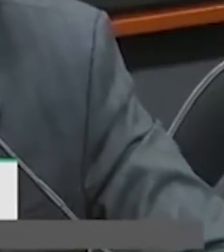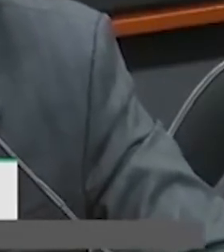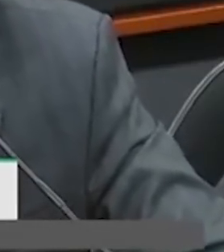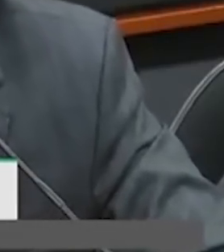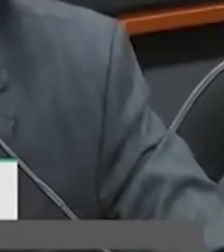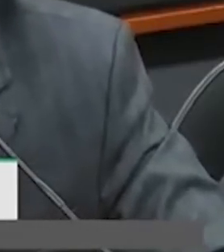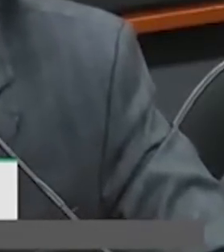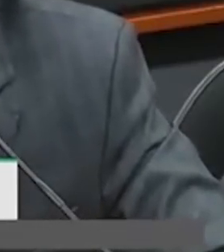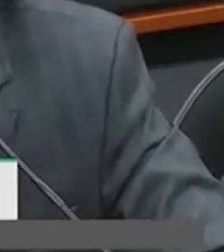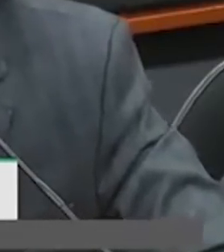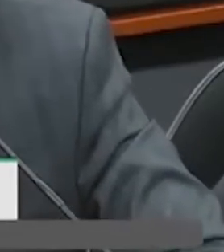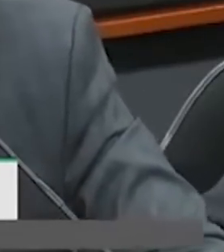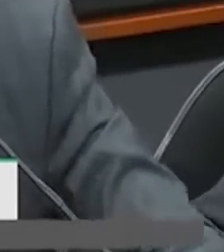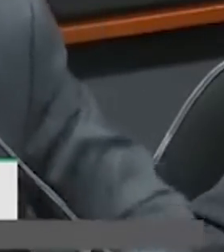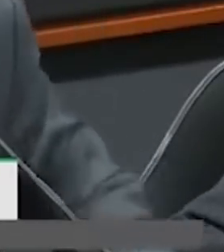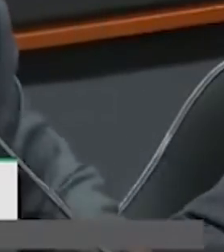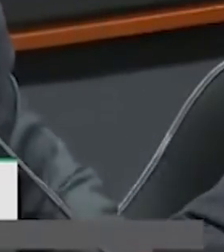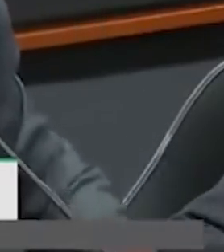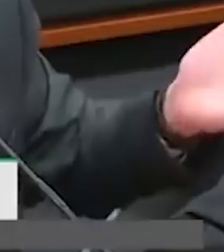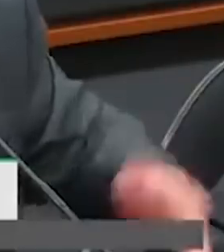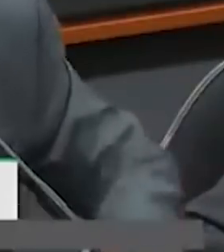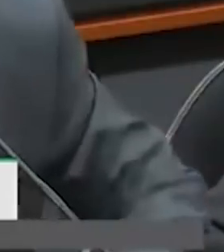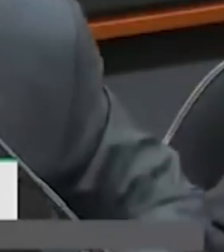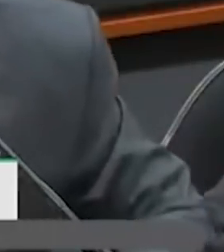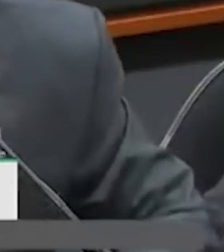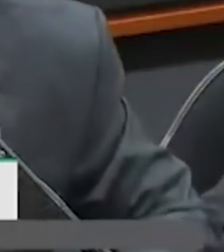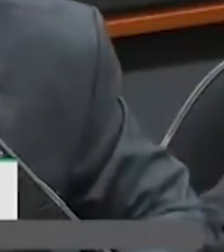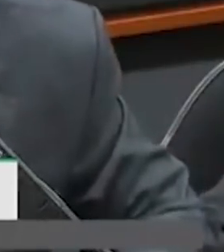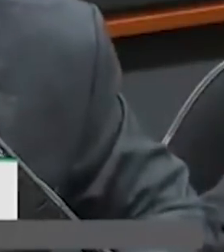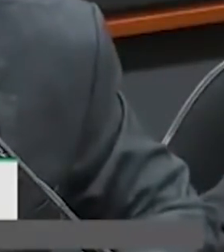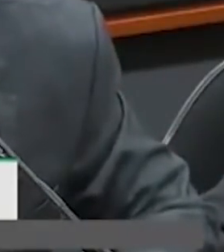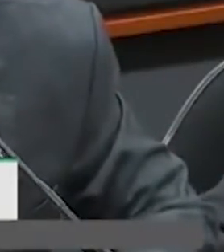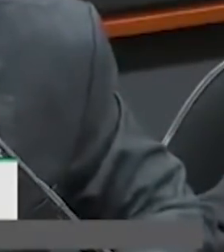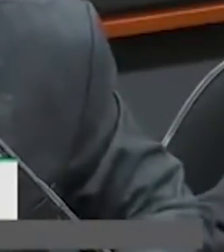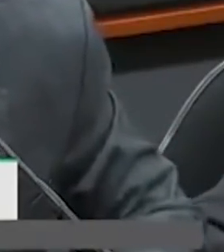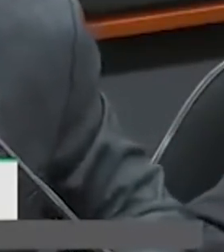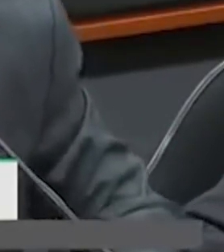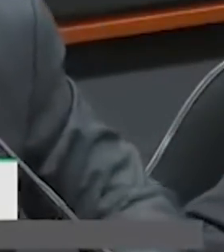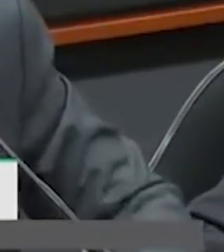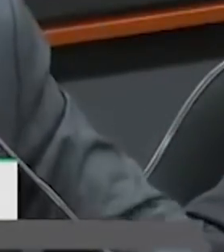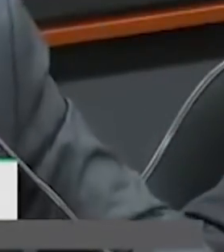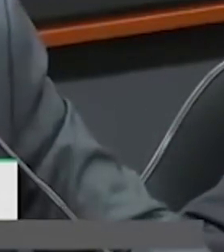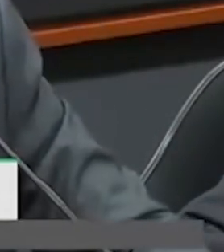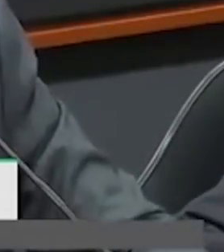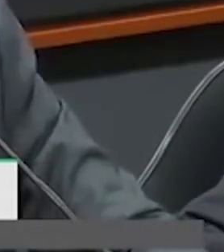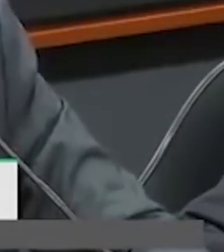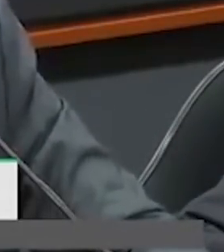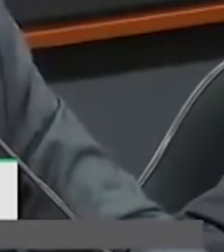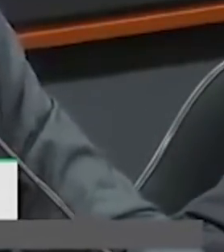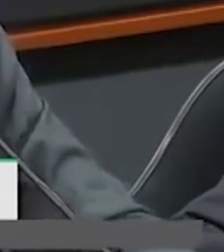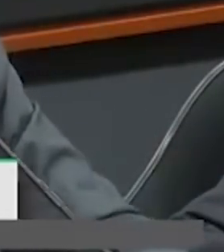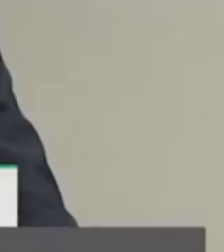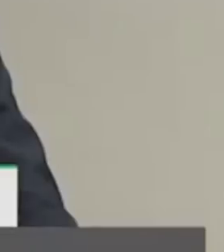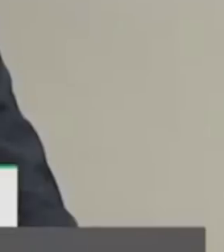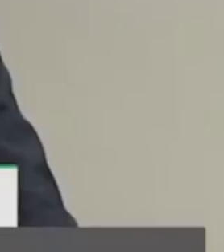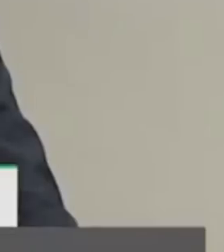riqueza e na canetada aumentar salário de pessoas. Última vez que a gente tentou fazer isso aqui, a gente se encontrou no mesmo estado de inflação de 10% e o desemprego recorde durante o